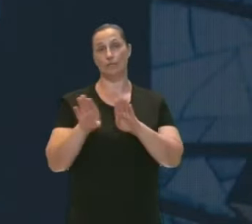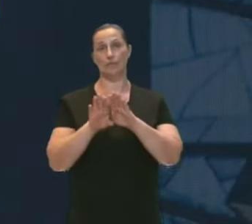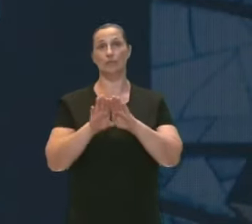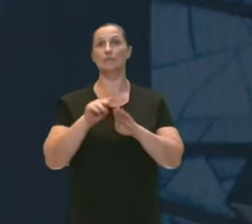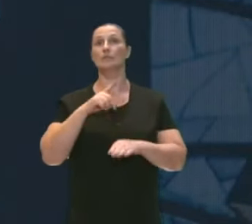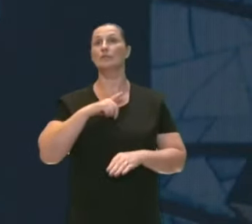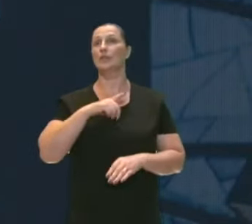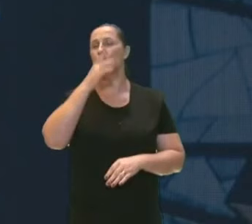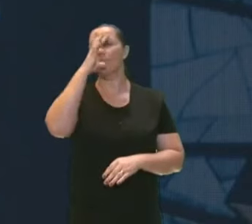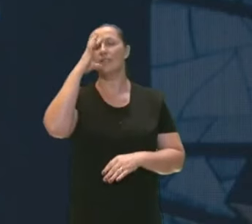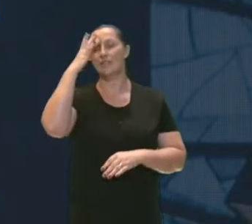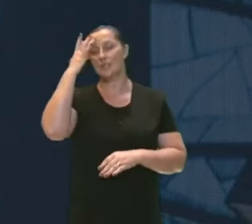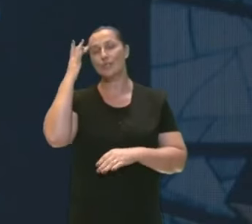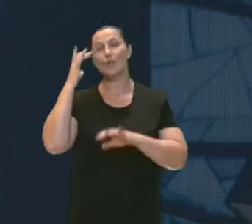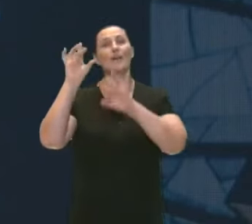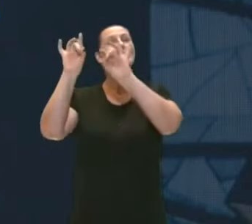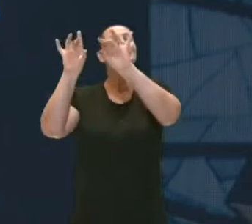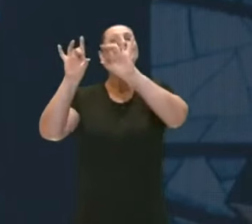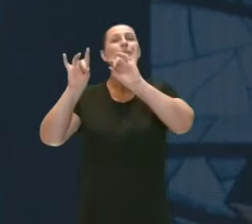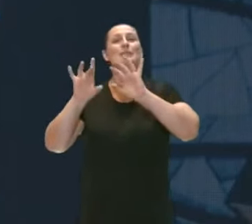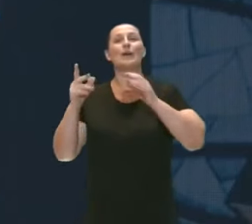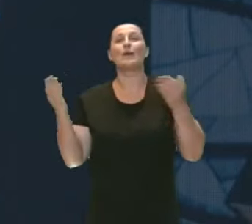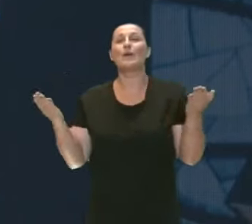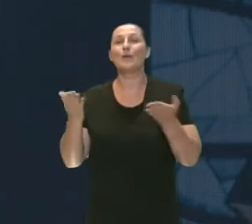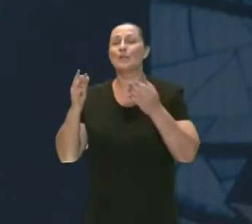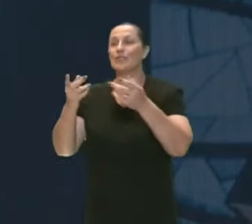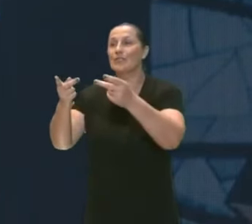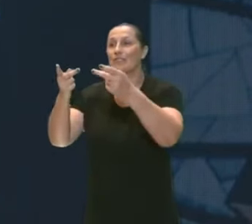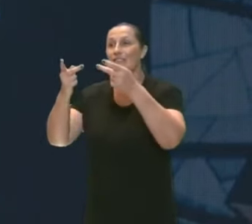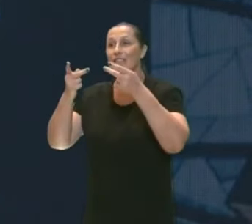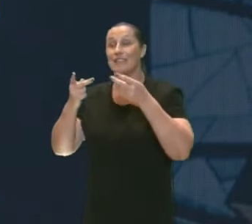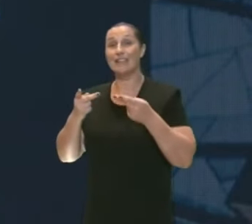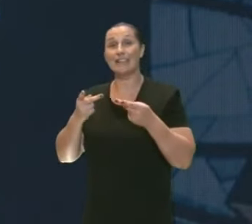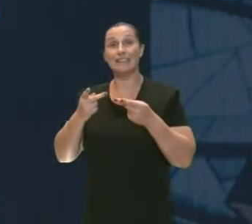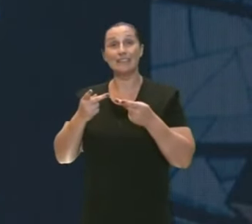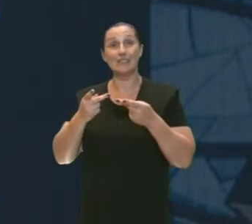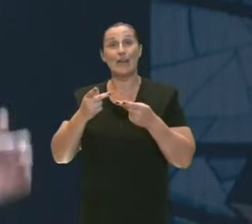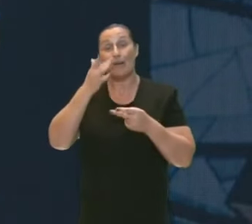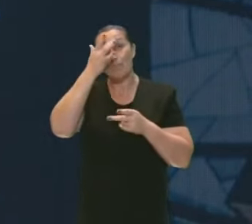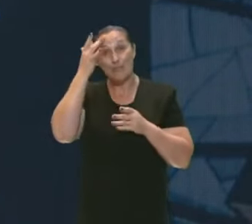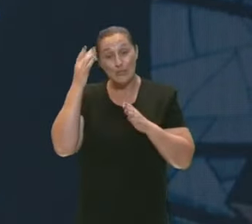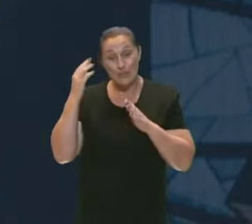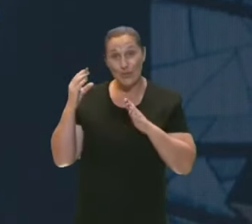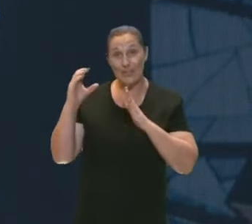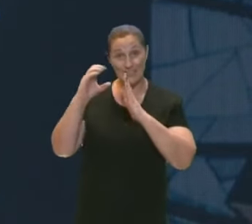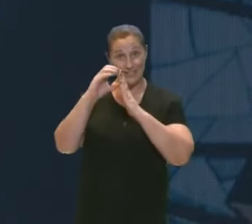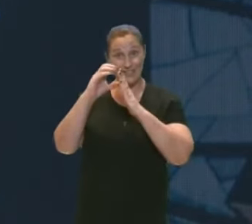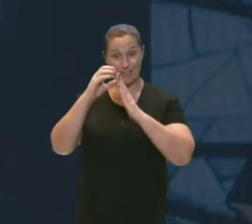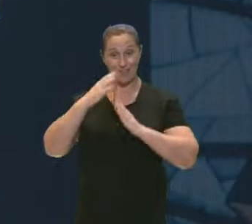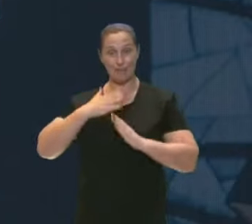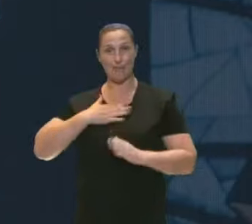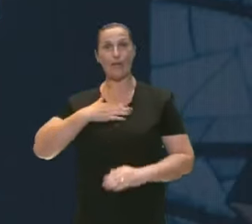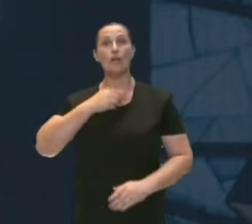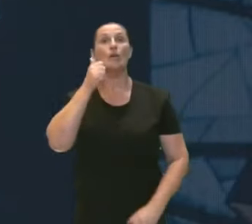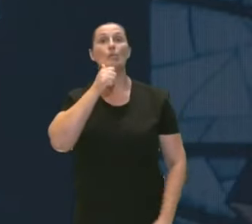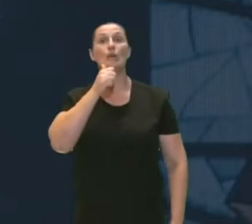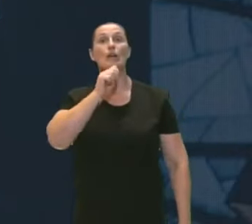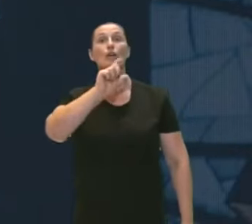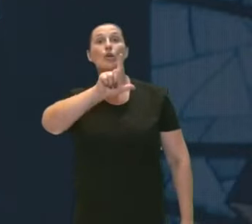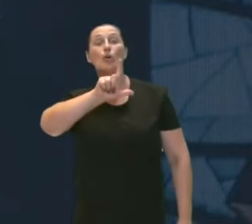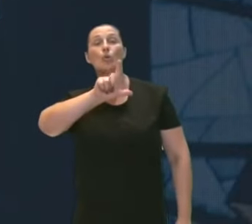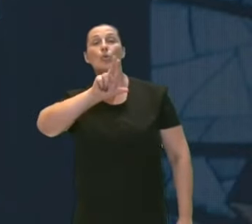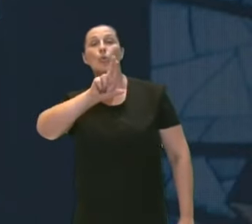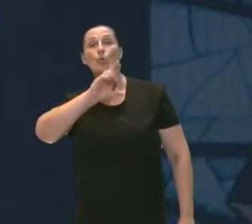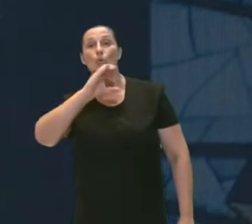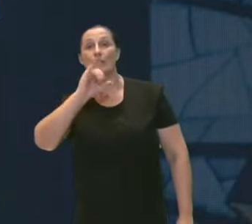tem uma pessoa muito especial nos visitando hoje, que é uma pessoa da minha célula, né? A Lucy está aqui com a gente, ela é dos Estados Unidos,